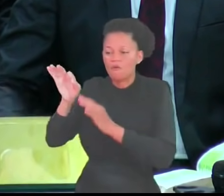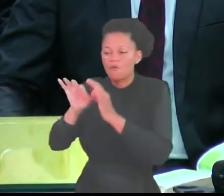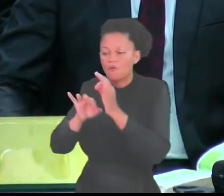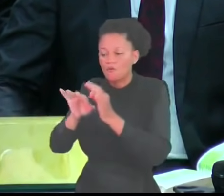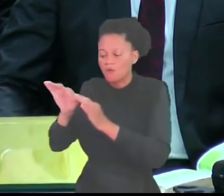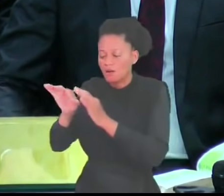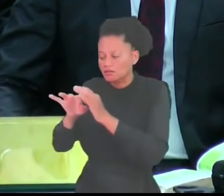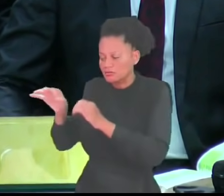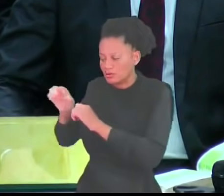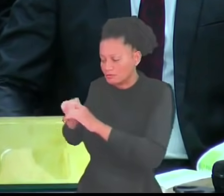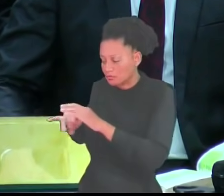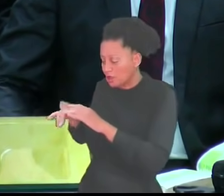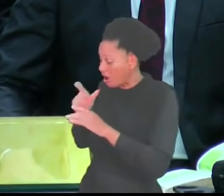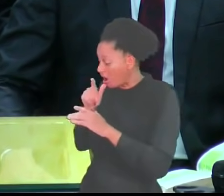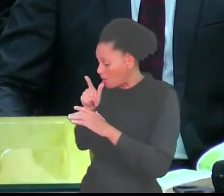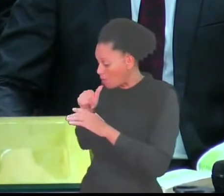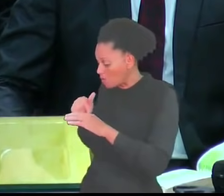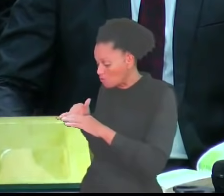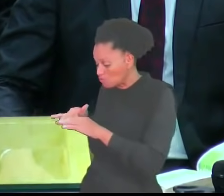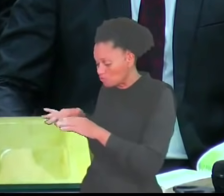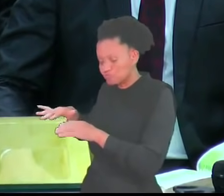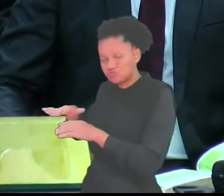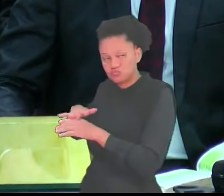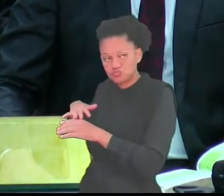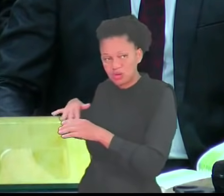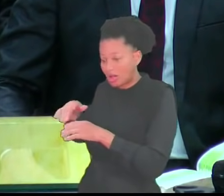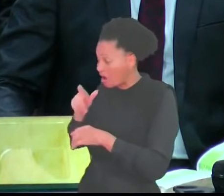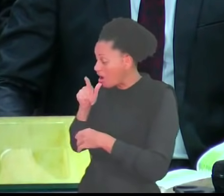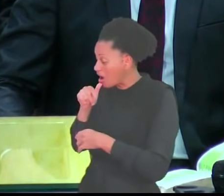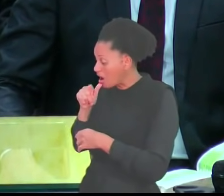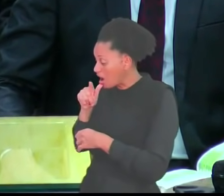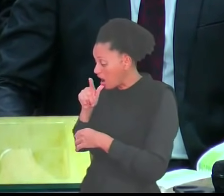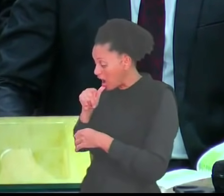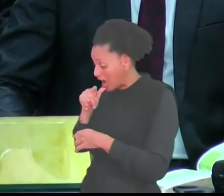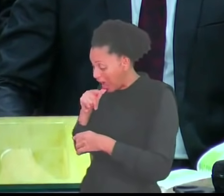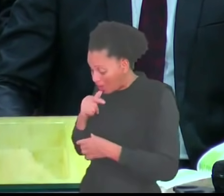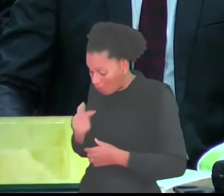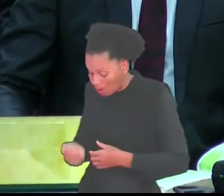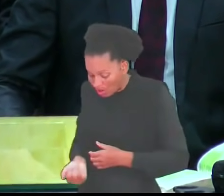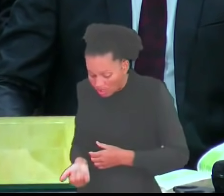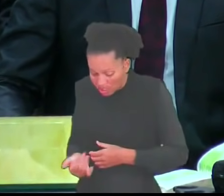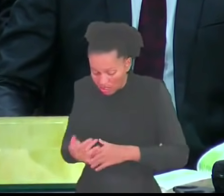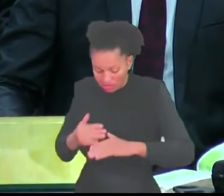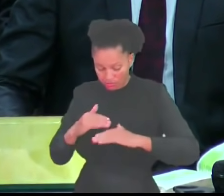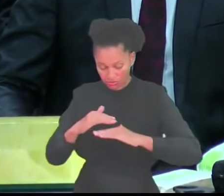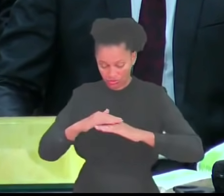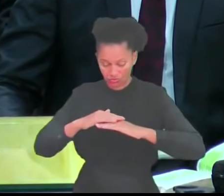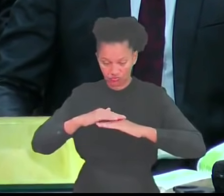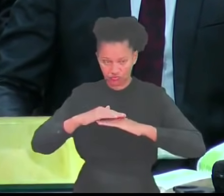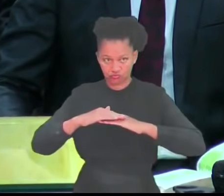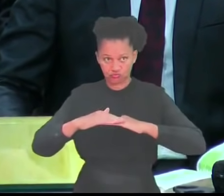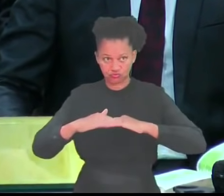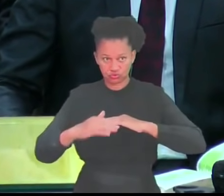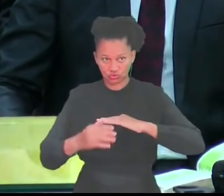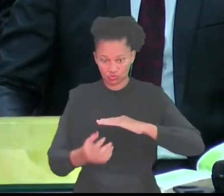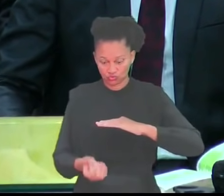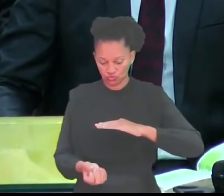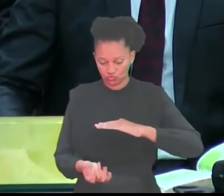as águas de baixo, as águas dos lençóis freáticos, fizessem assim.